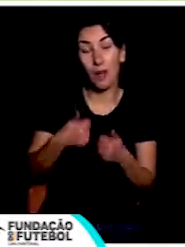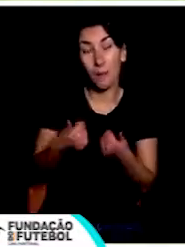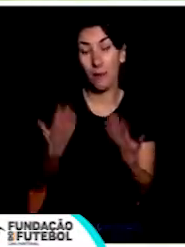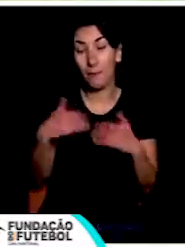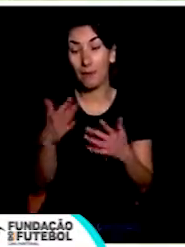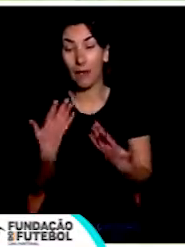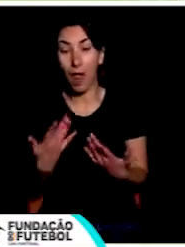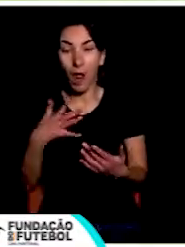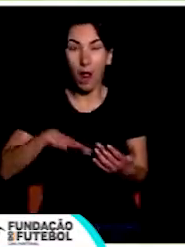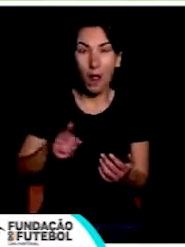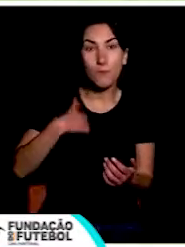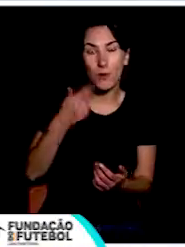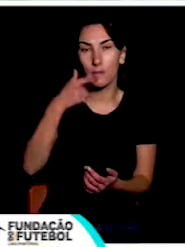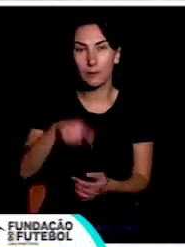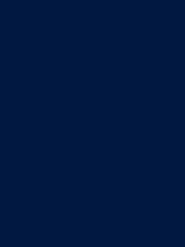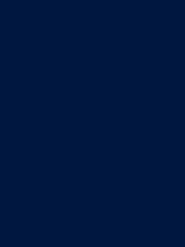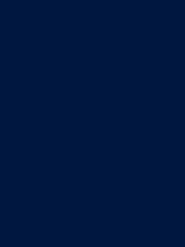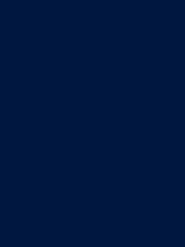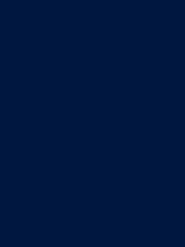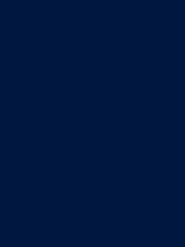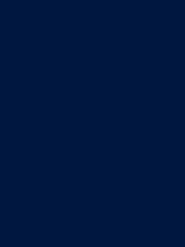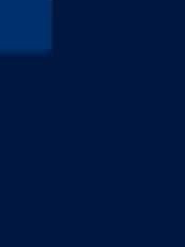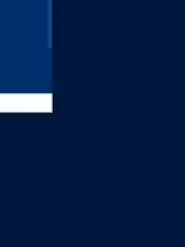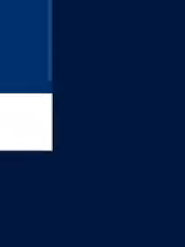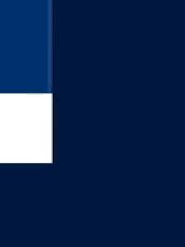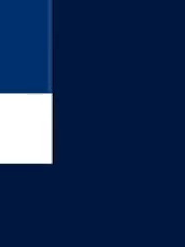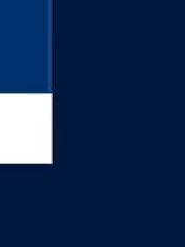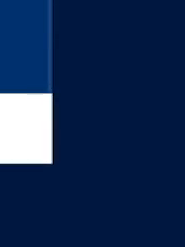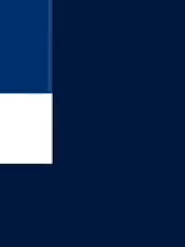agora procuram reencontrar o caminho do sucesso.